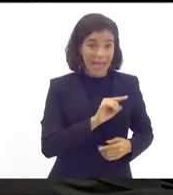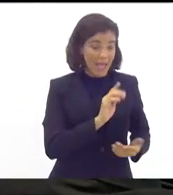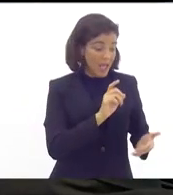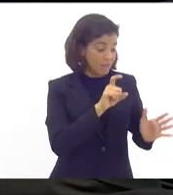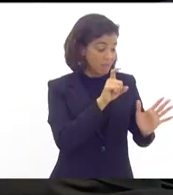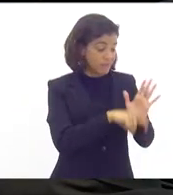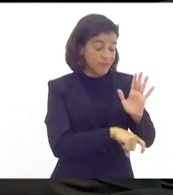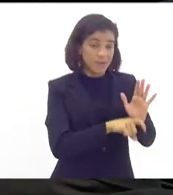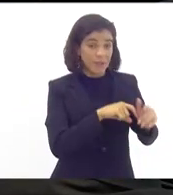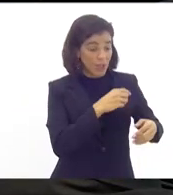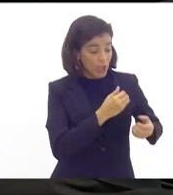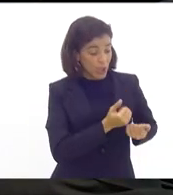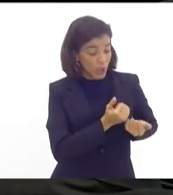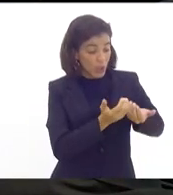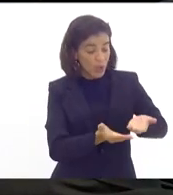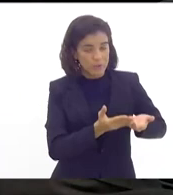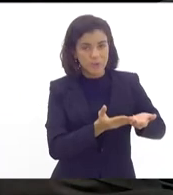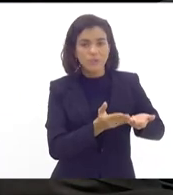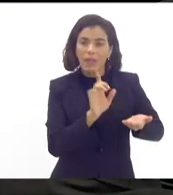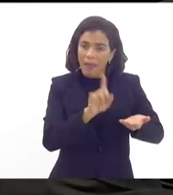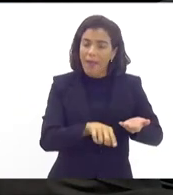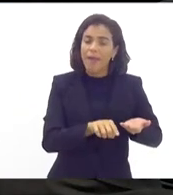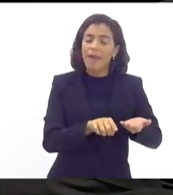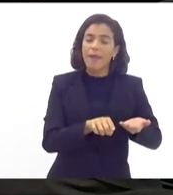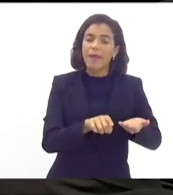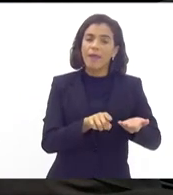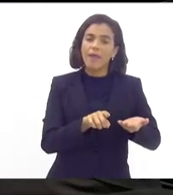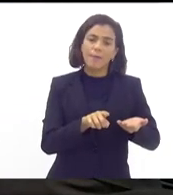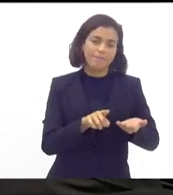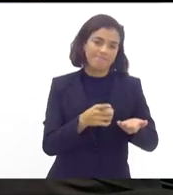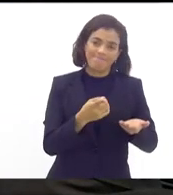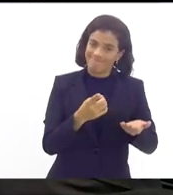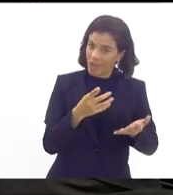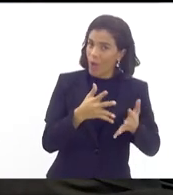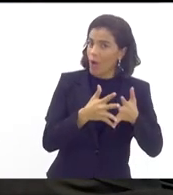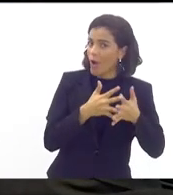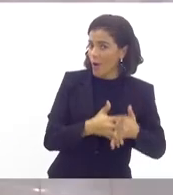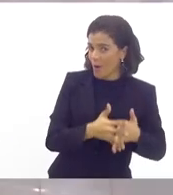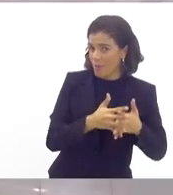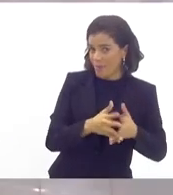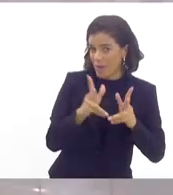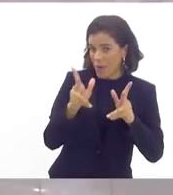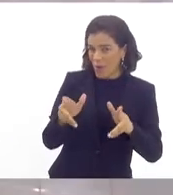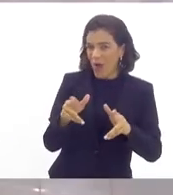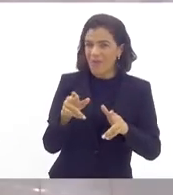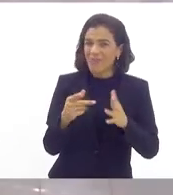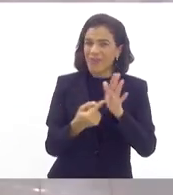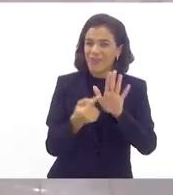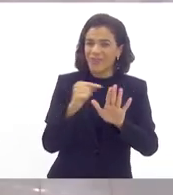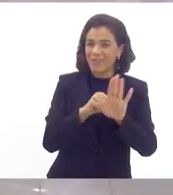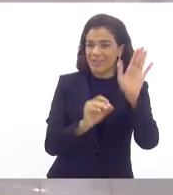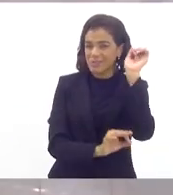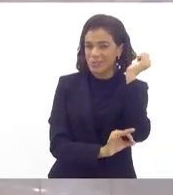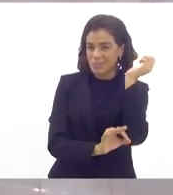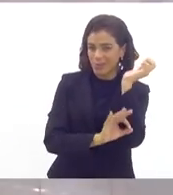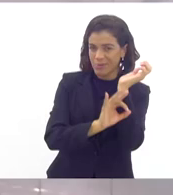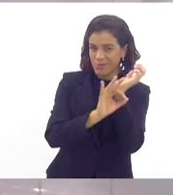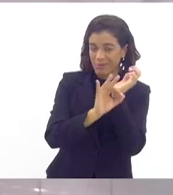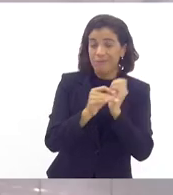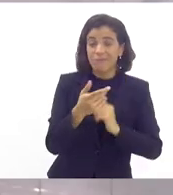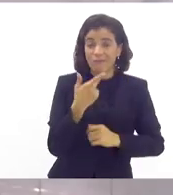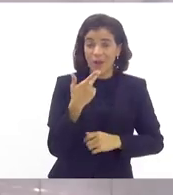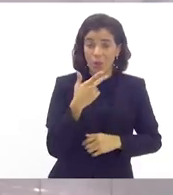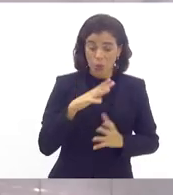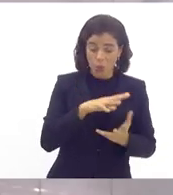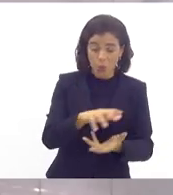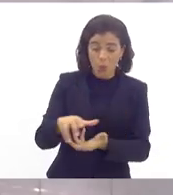de doações, ela é uma jabuticaba. Né? Como o próprio secretário falou várias vezes, olha, no mundo inteiro isso não acontece.